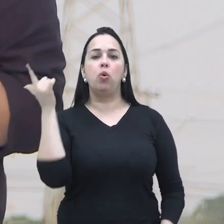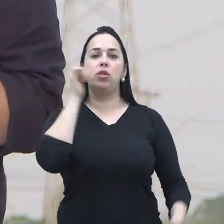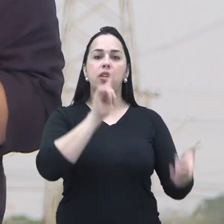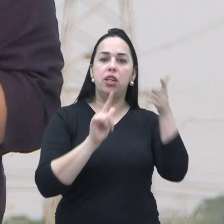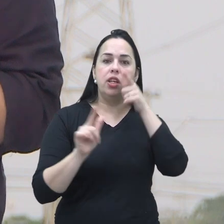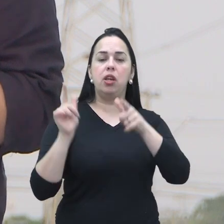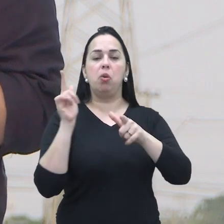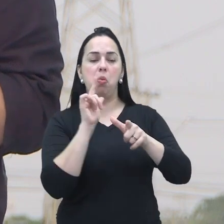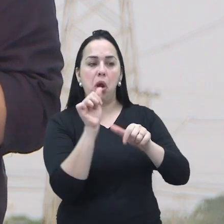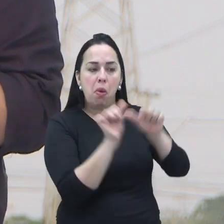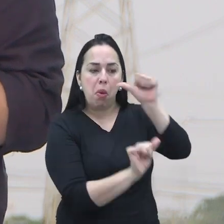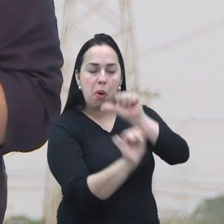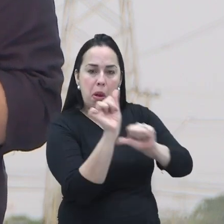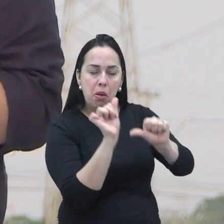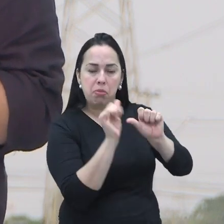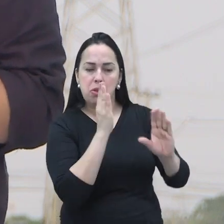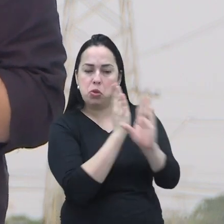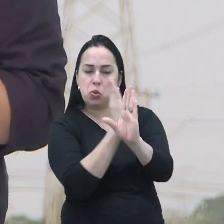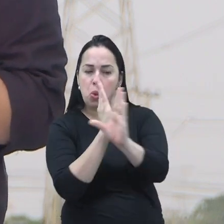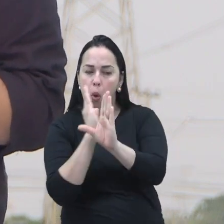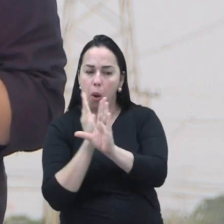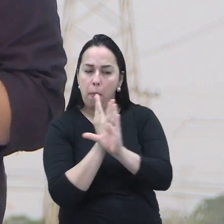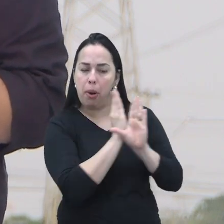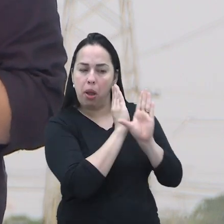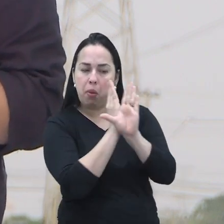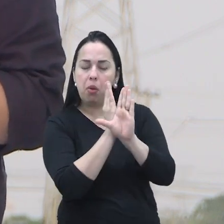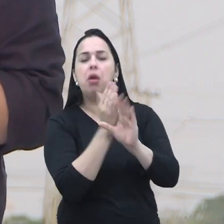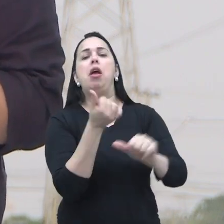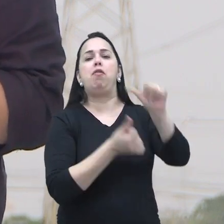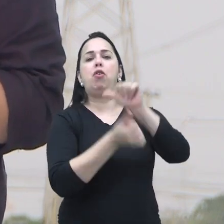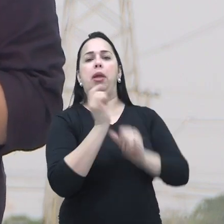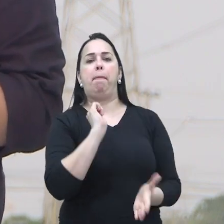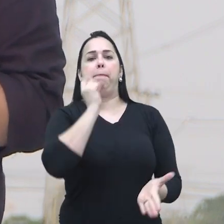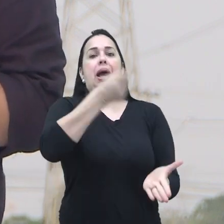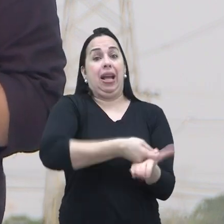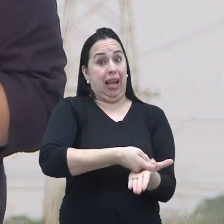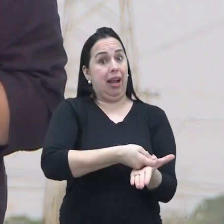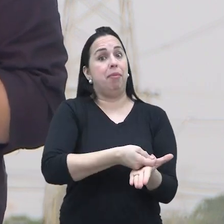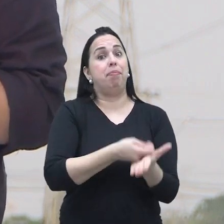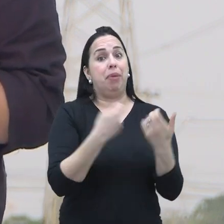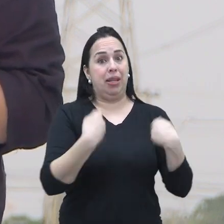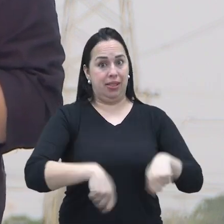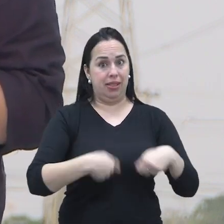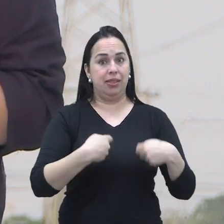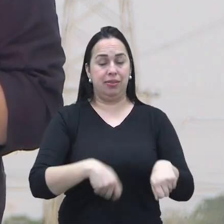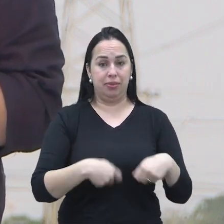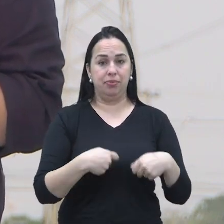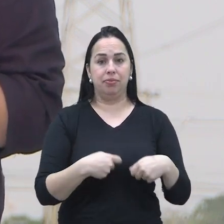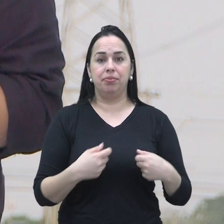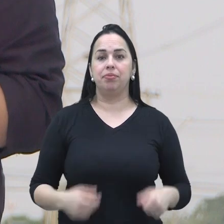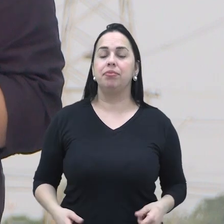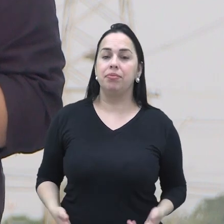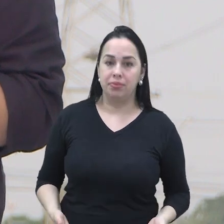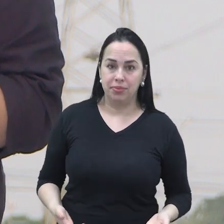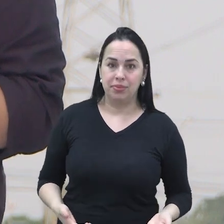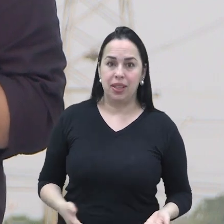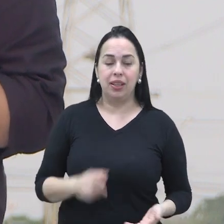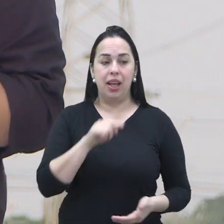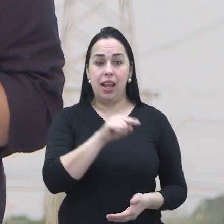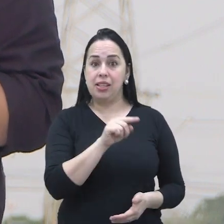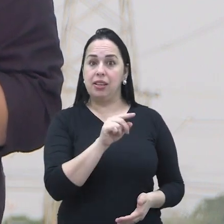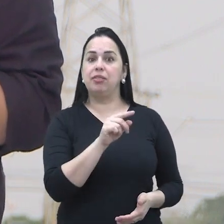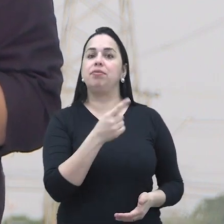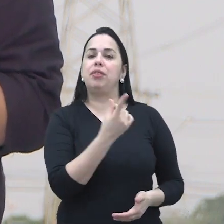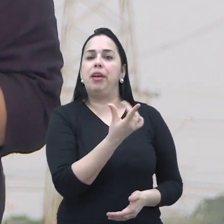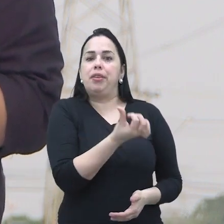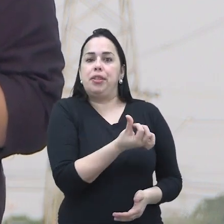mil megawatts que foram recuperados, ou seja, fraudes que foram detectadas, calculadas e que os responsáveis pagaram